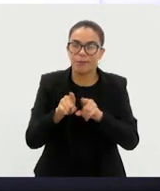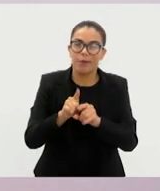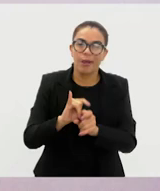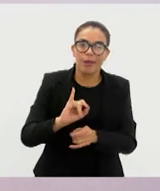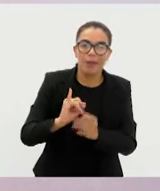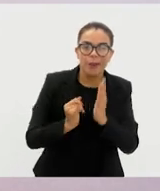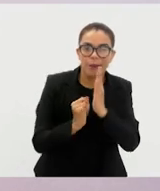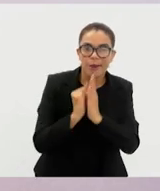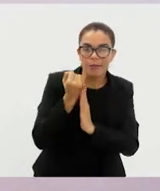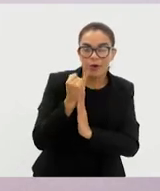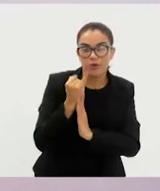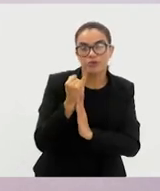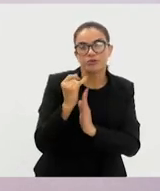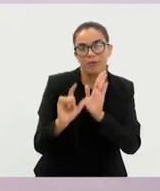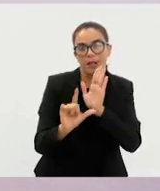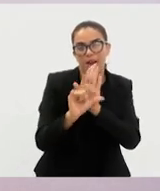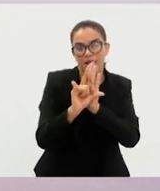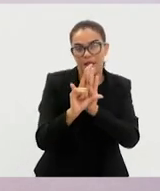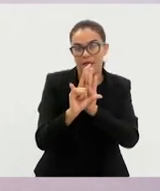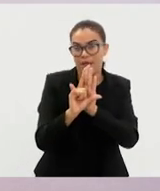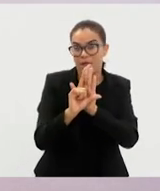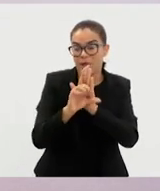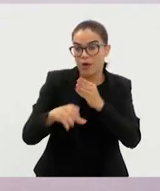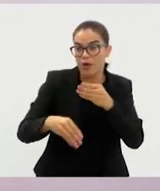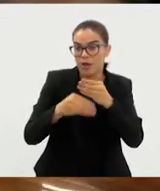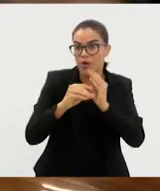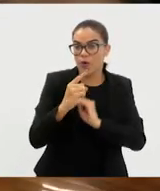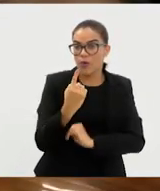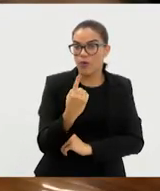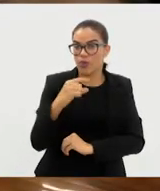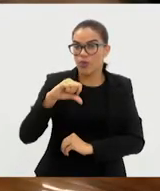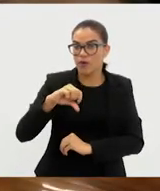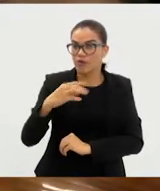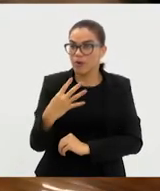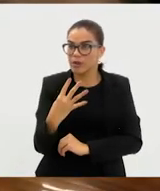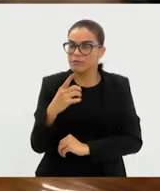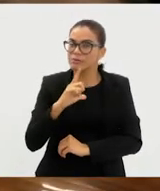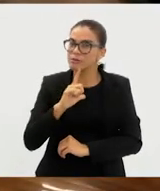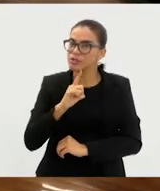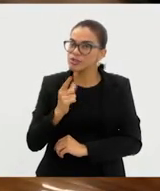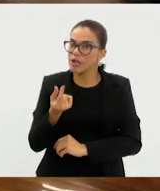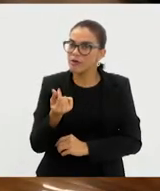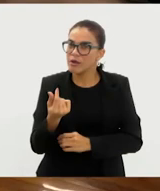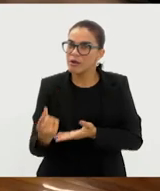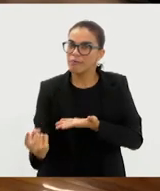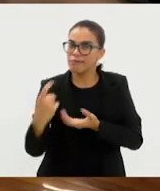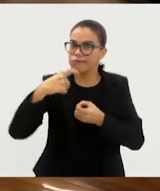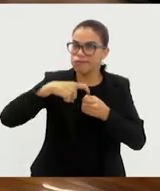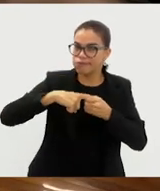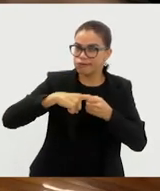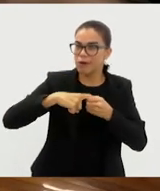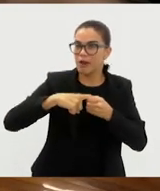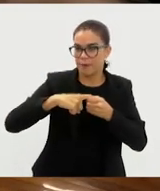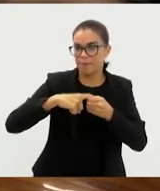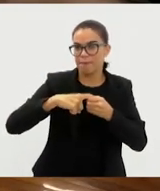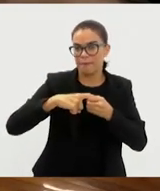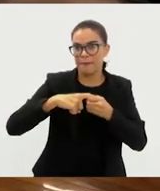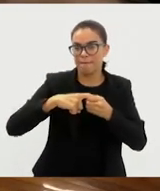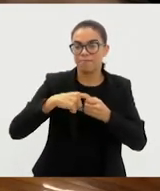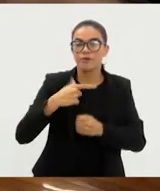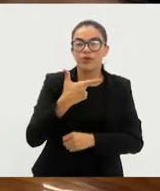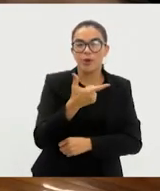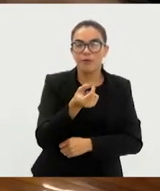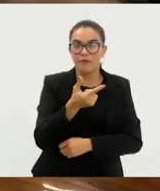Complementar 194. Mas aí está contabilizada a devolução do governo federal, não está? De 2023 já, e 2024. Já,